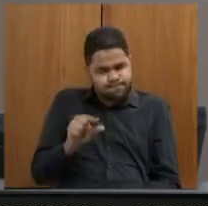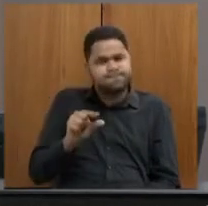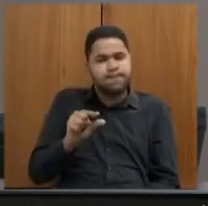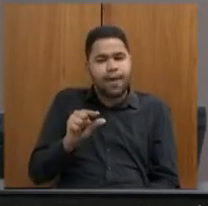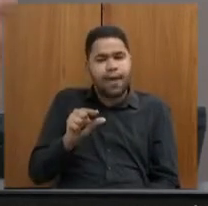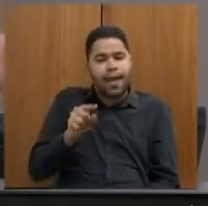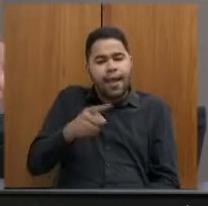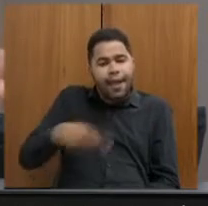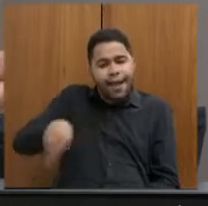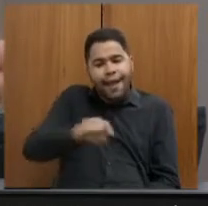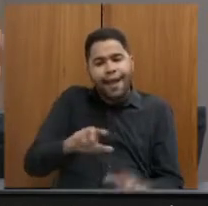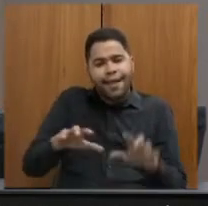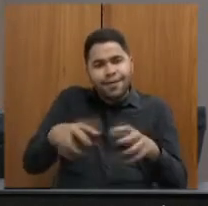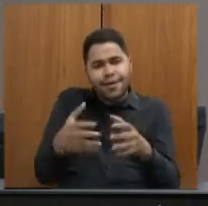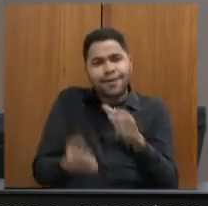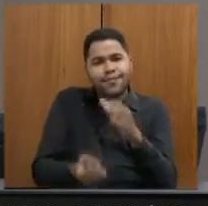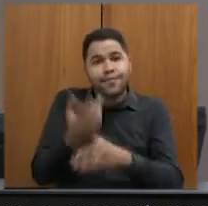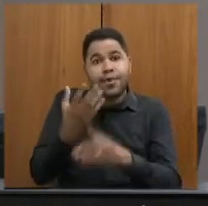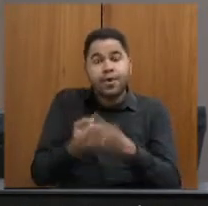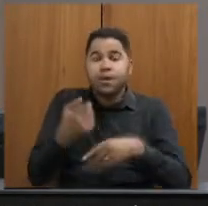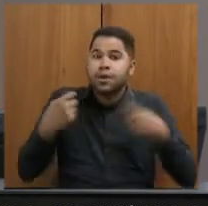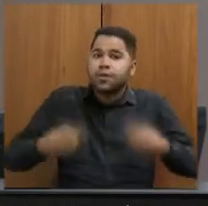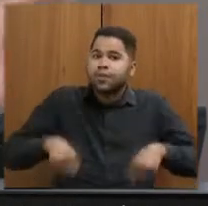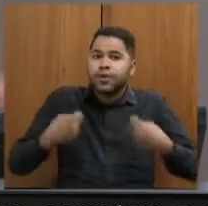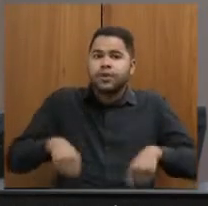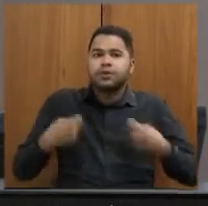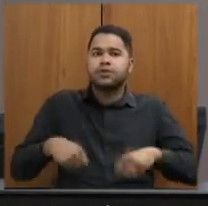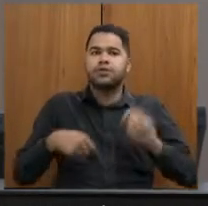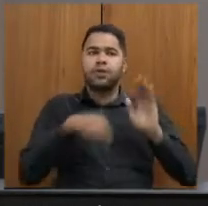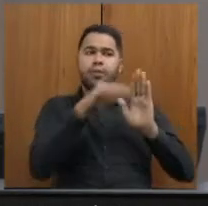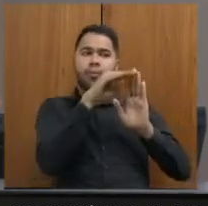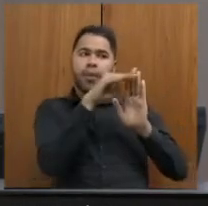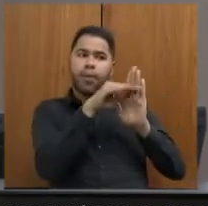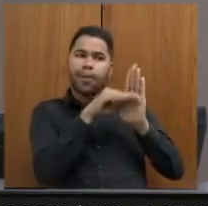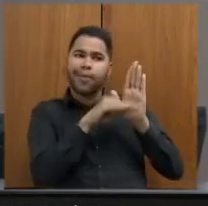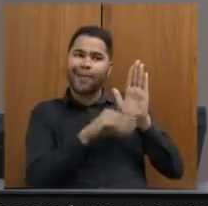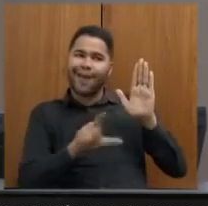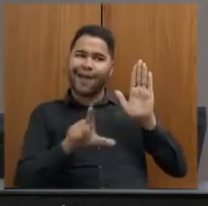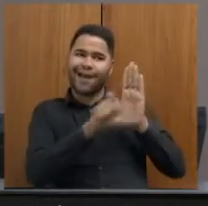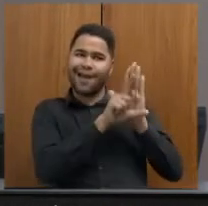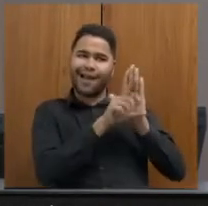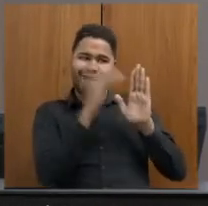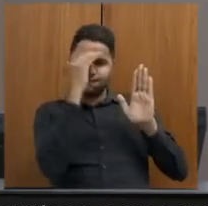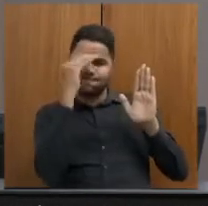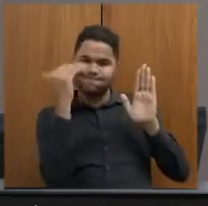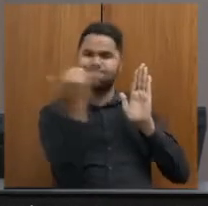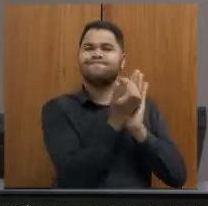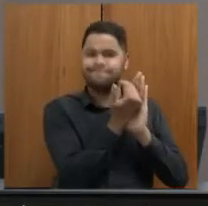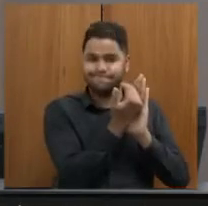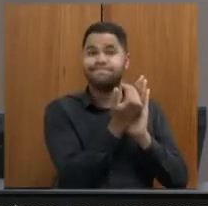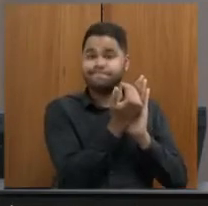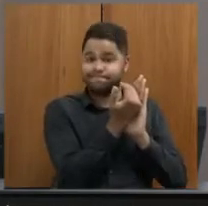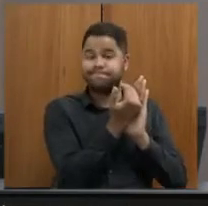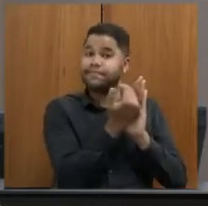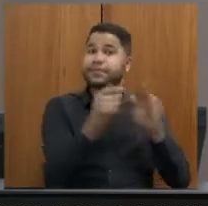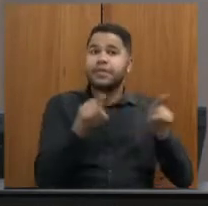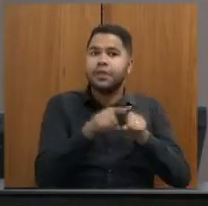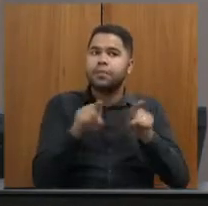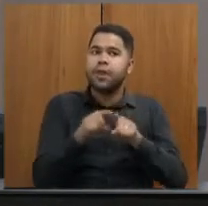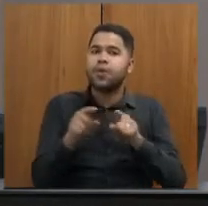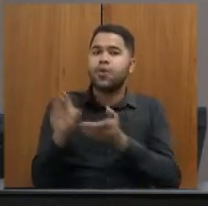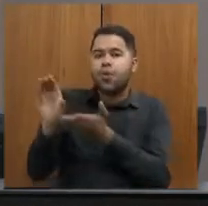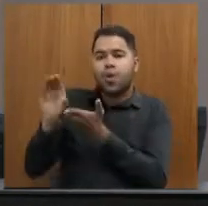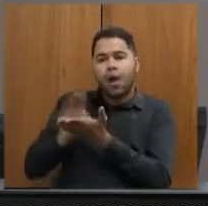para essa classe de produtores que precisam além de todo esse aporte legal e assistencial que tem ter um